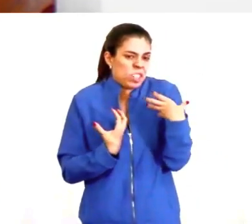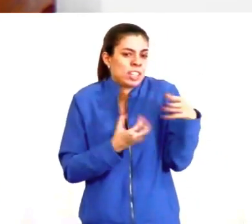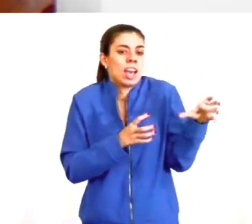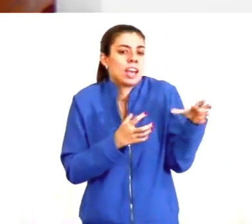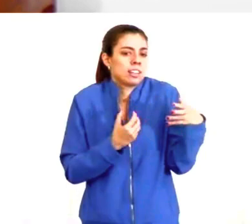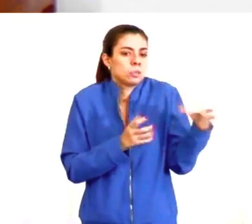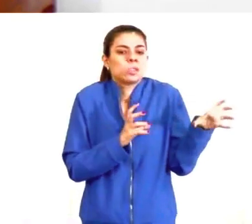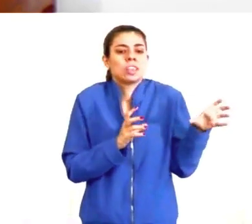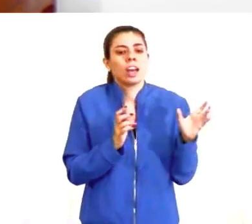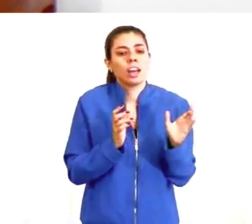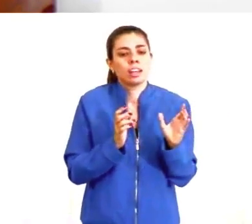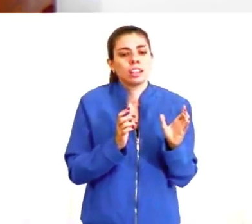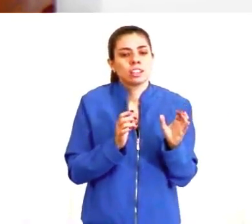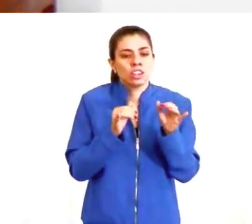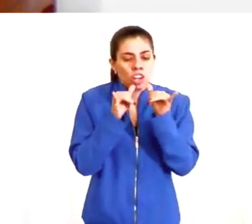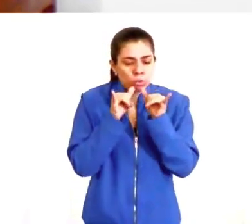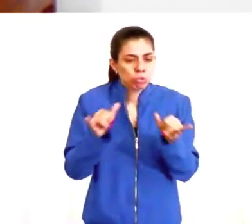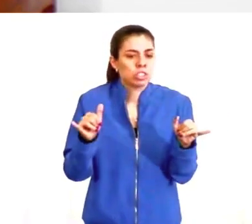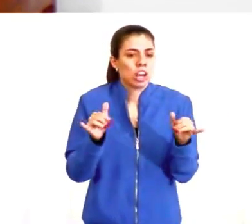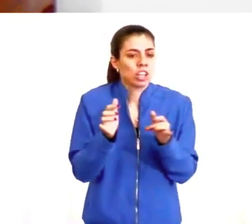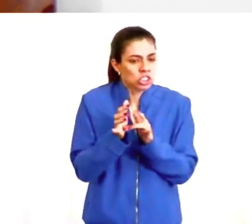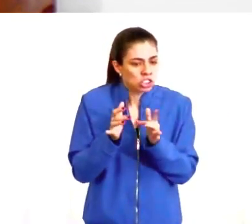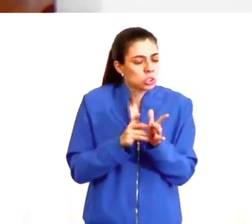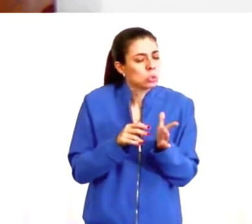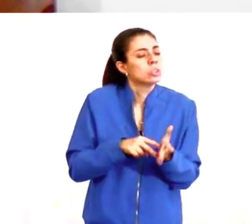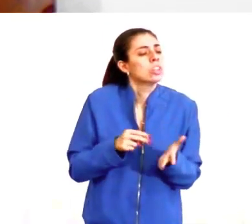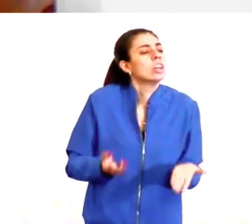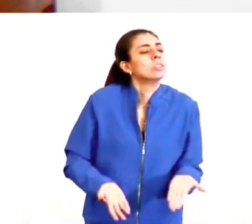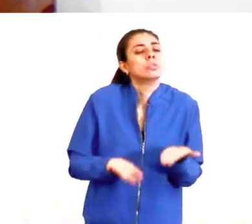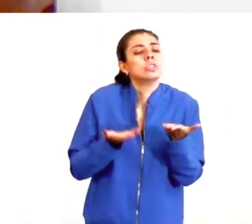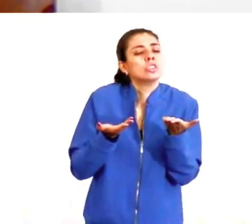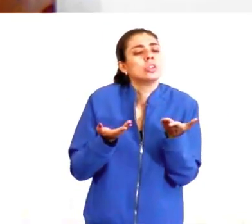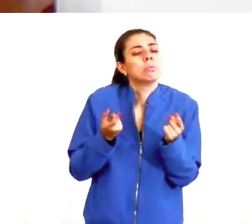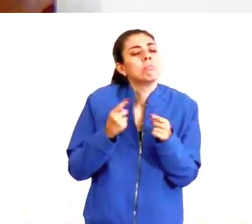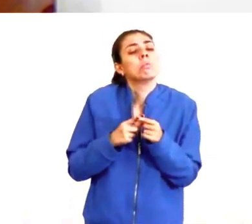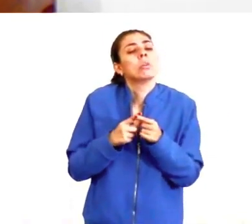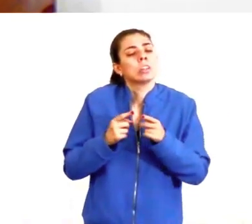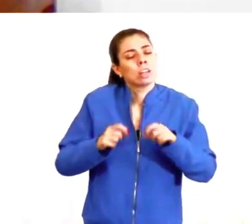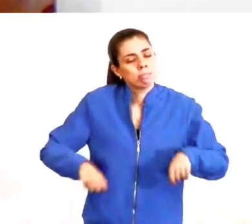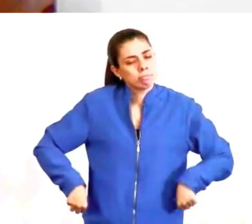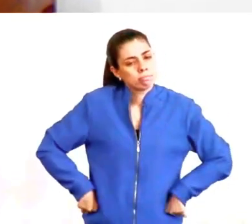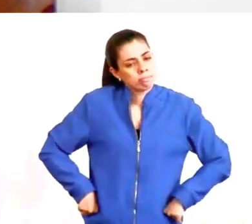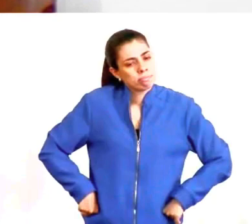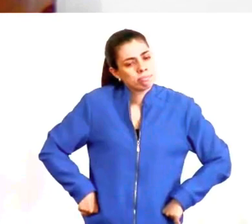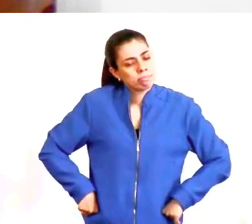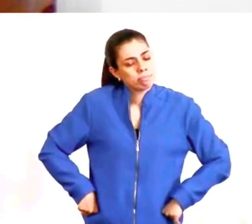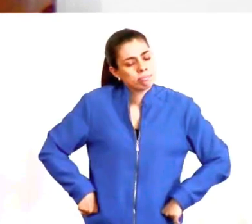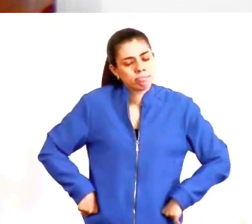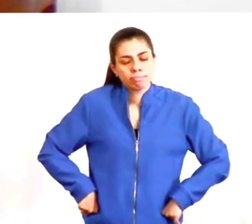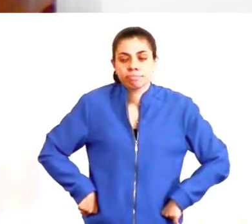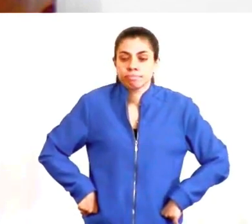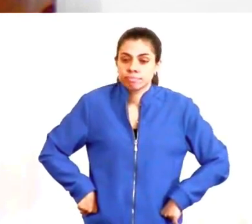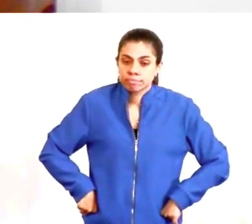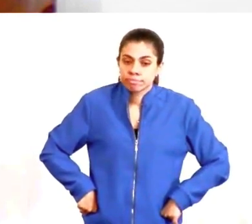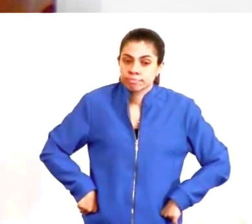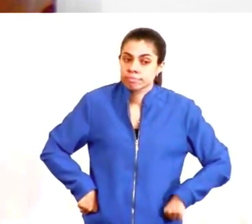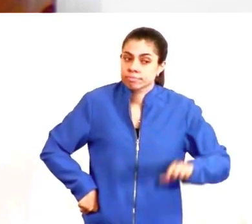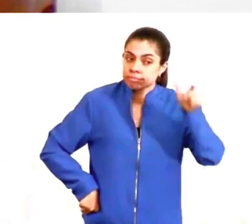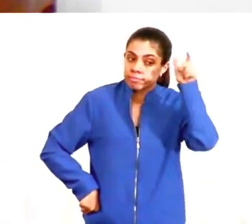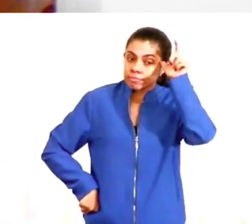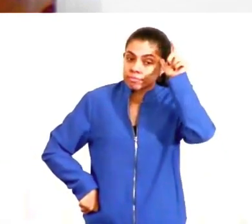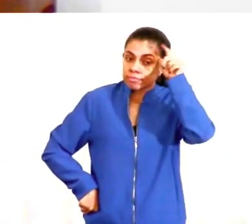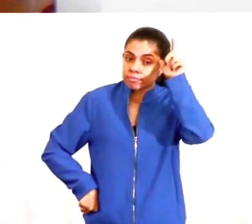continua sendo o que tenta impedir que a humanidade compreenda que ele